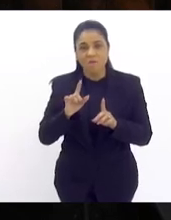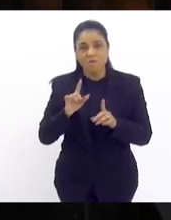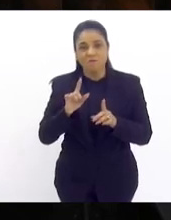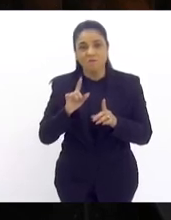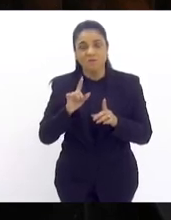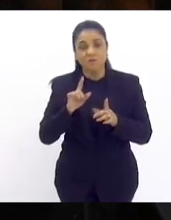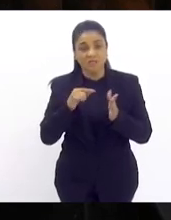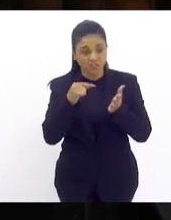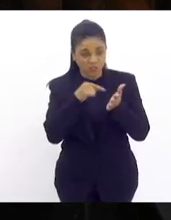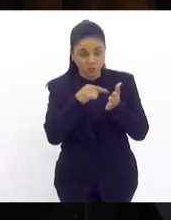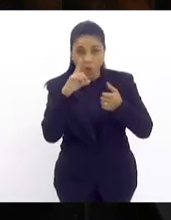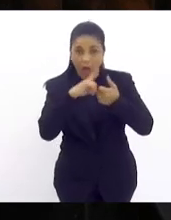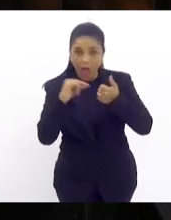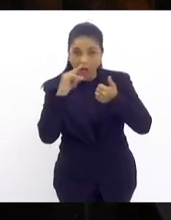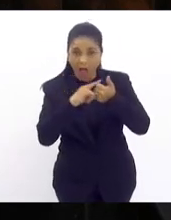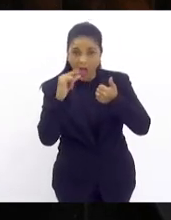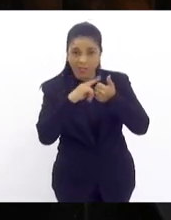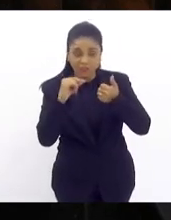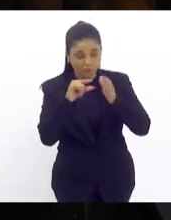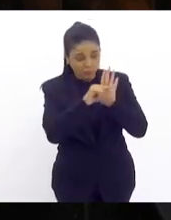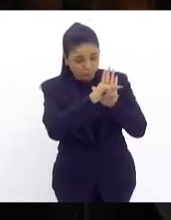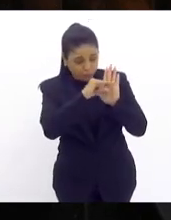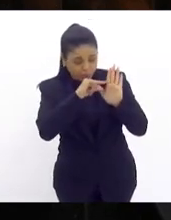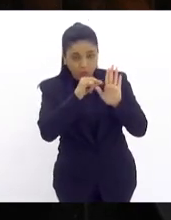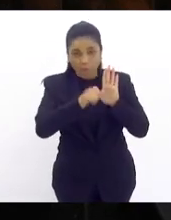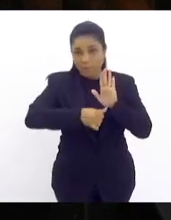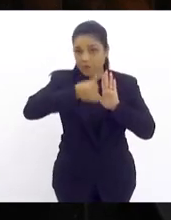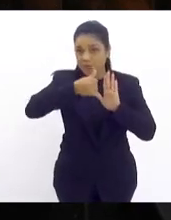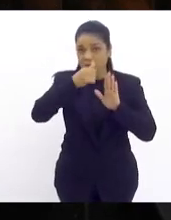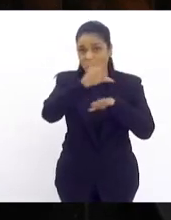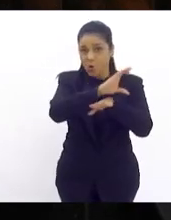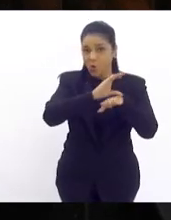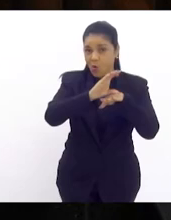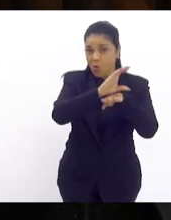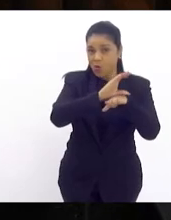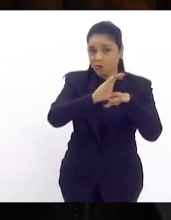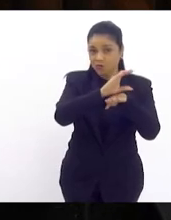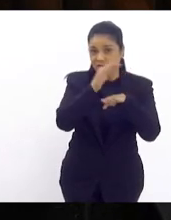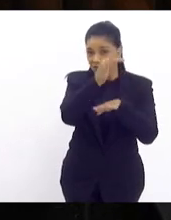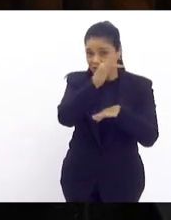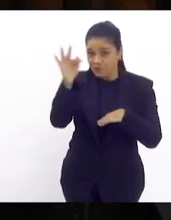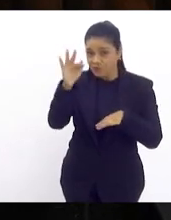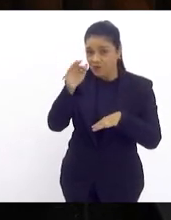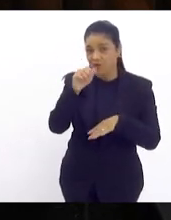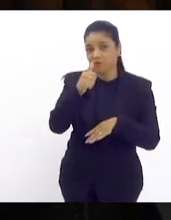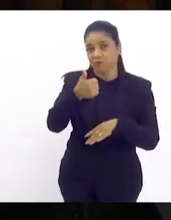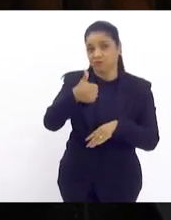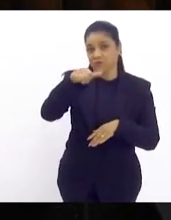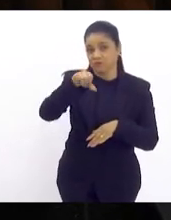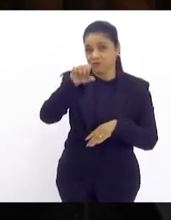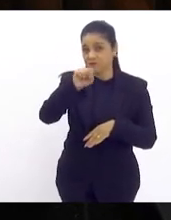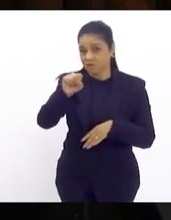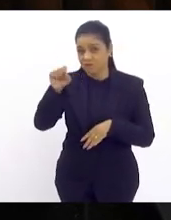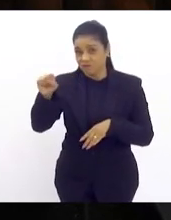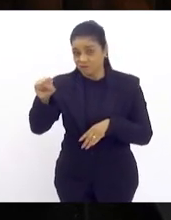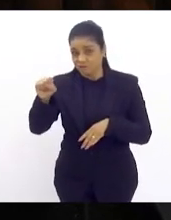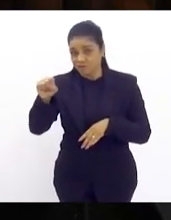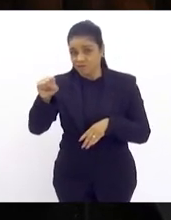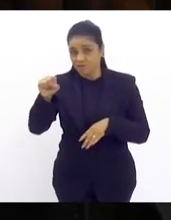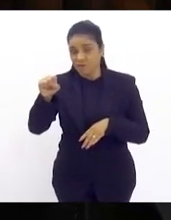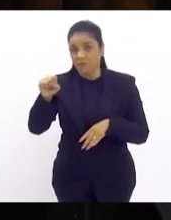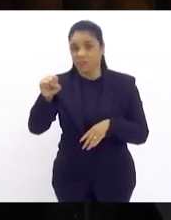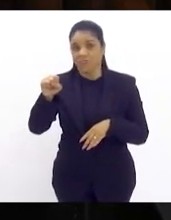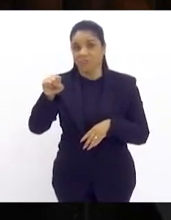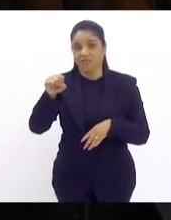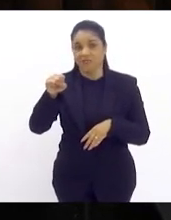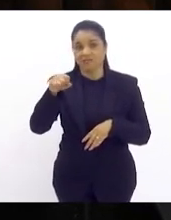no artigo primeiro da Constituição Federal de 88 que nós somos